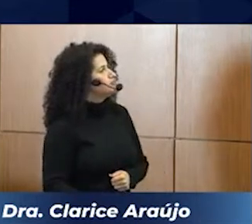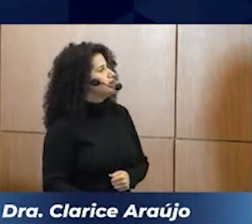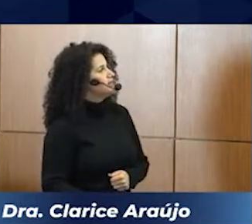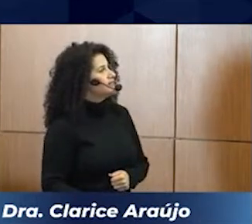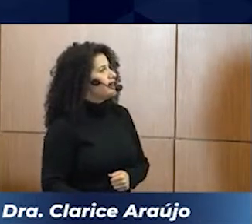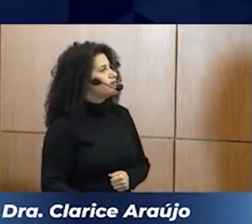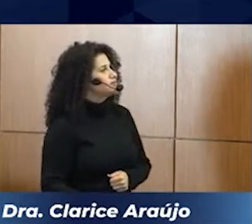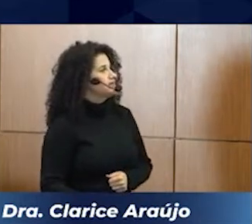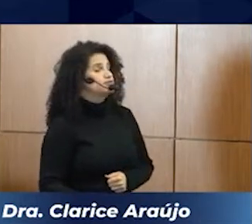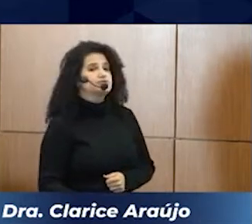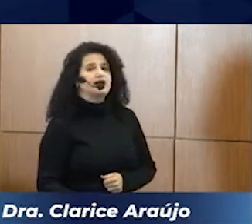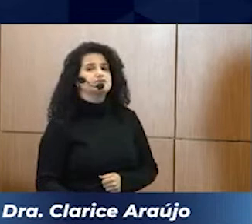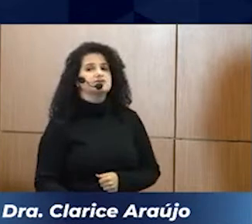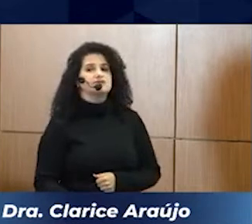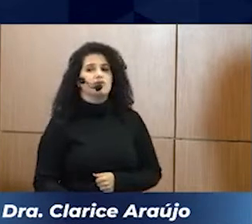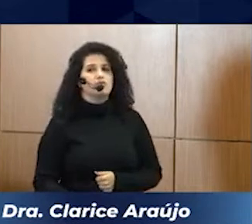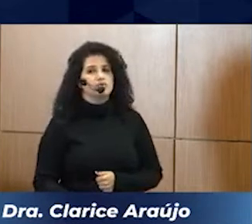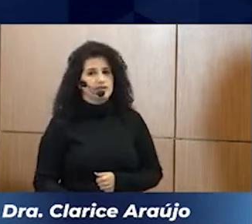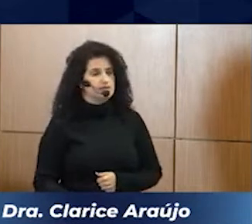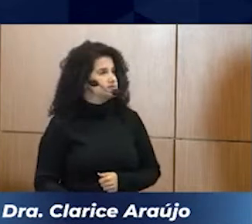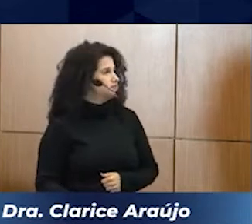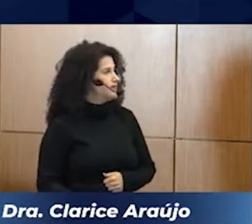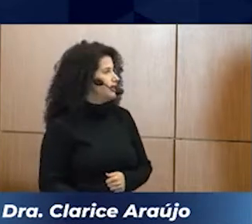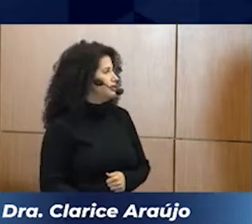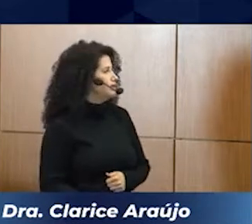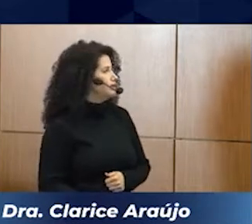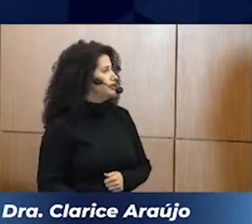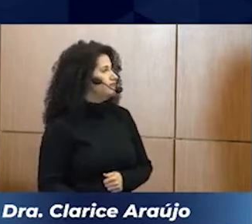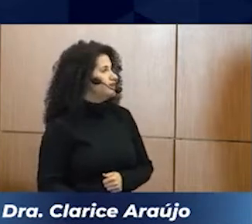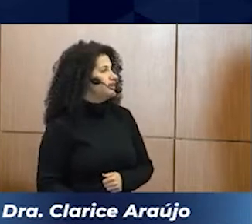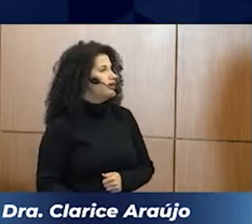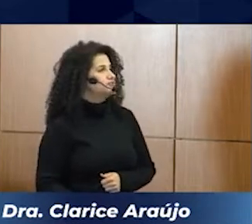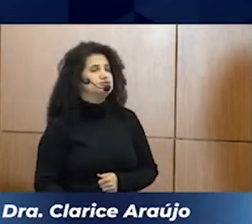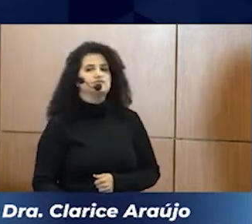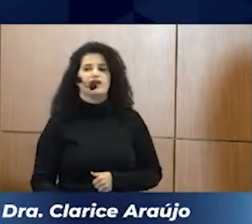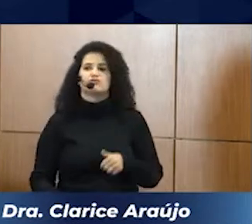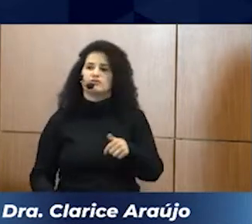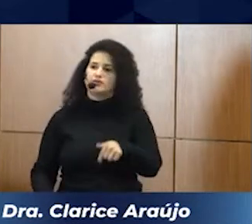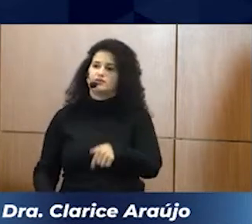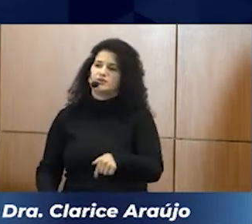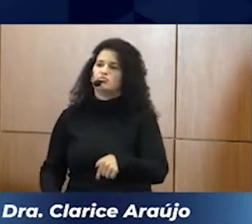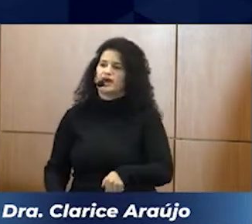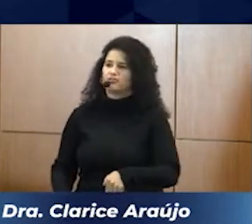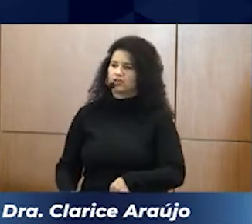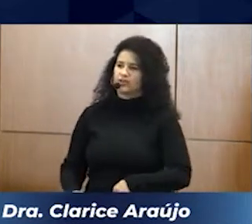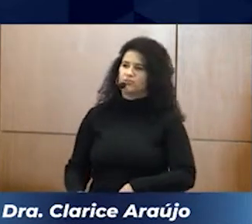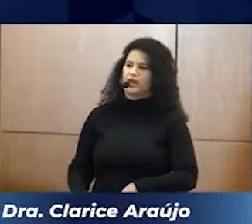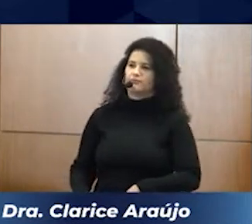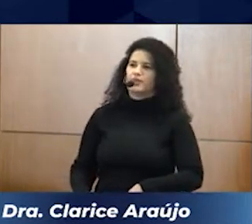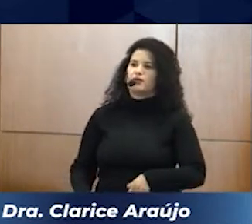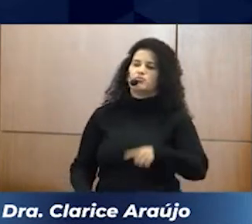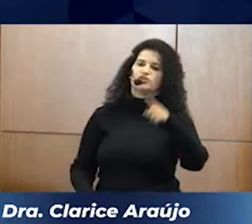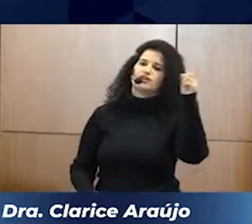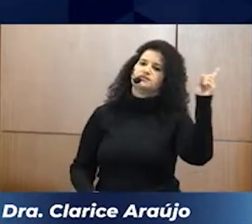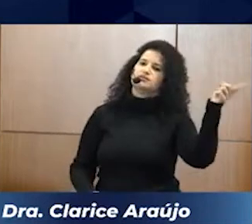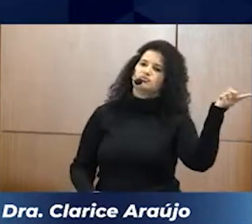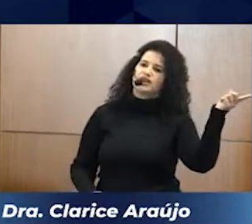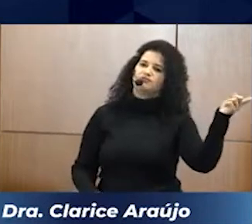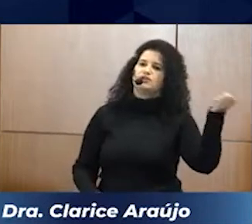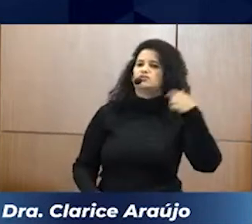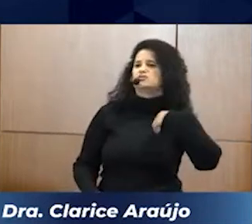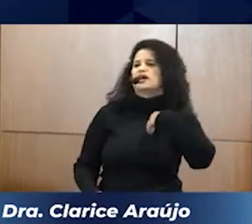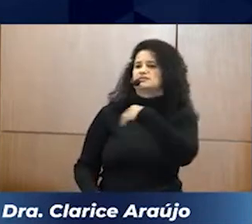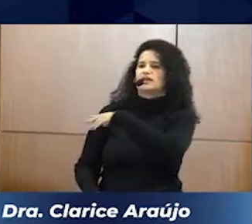Então, implementar alguns resultados que são úteis, né? E avaliar os desfechos na nossa prática também. Pode ter